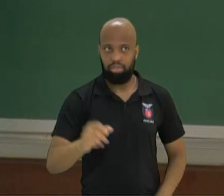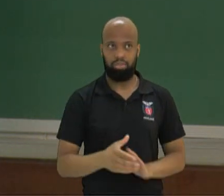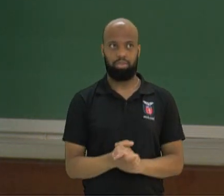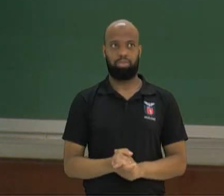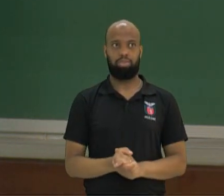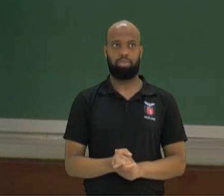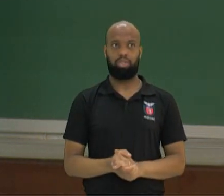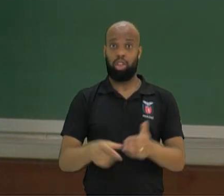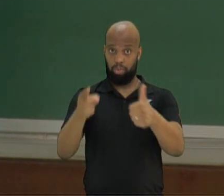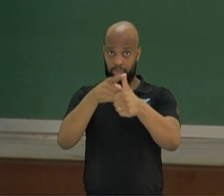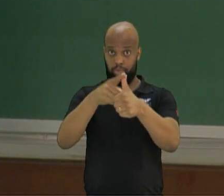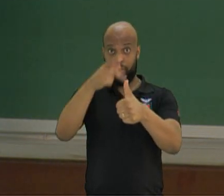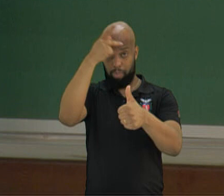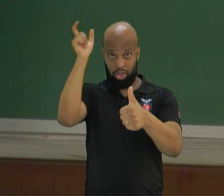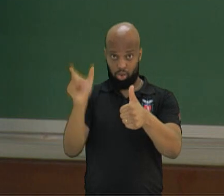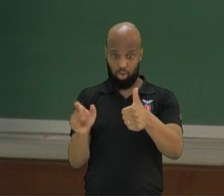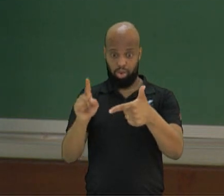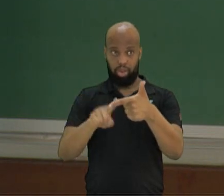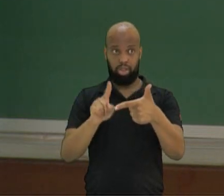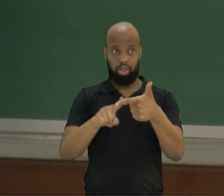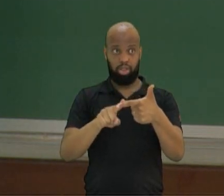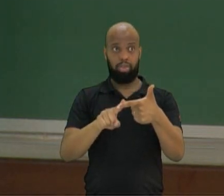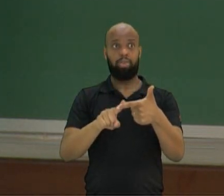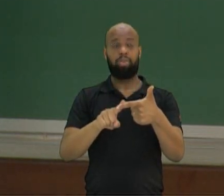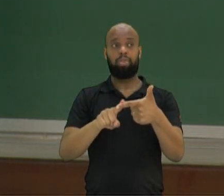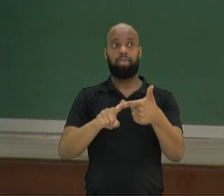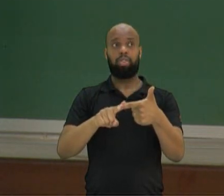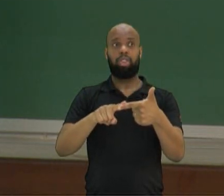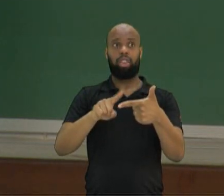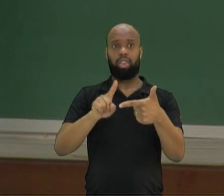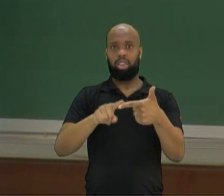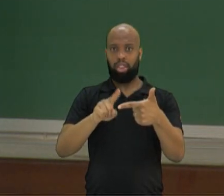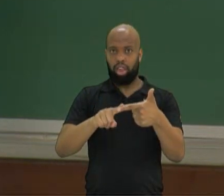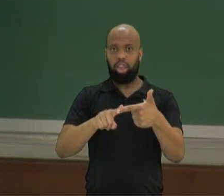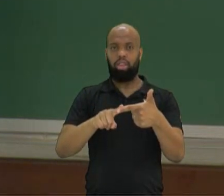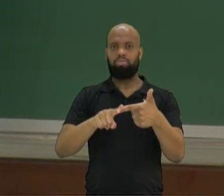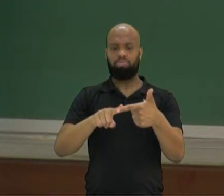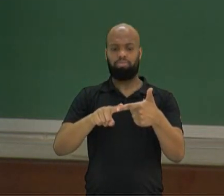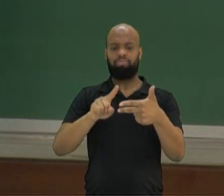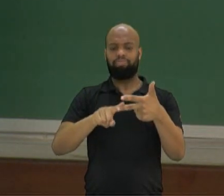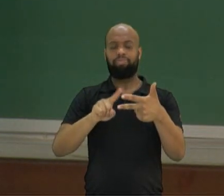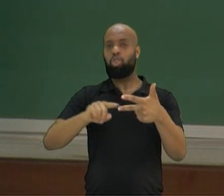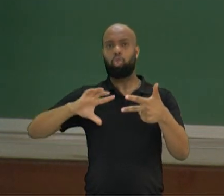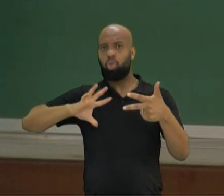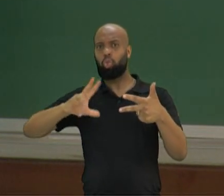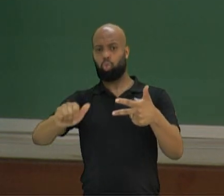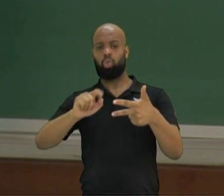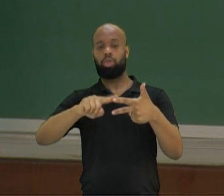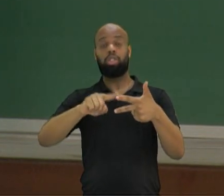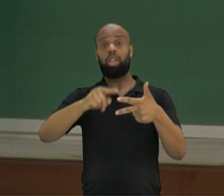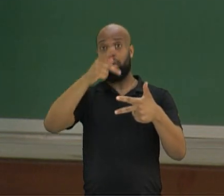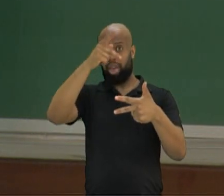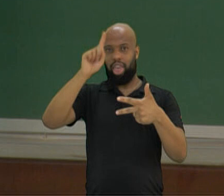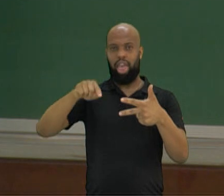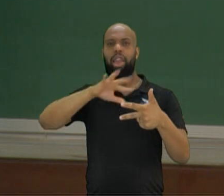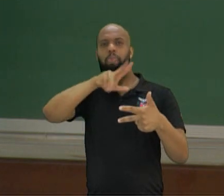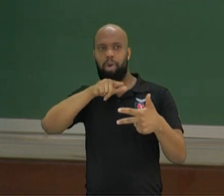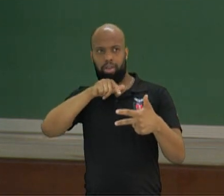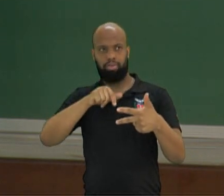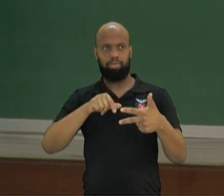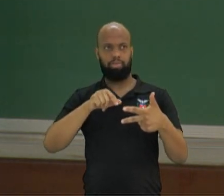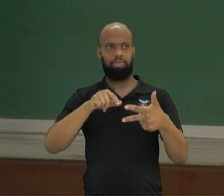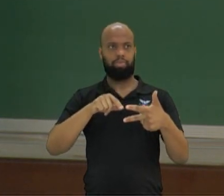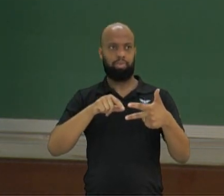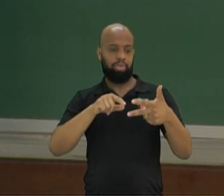referir a objetos ou animais, e o that é utilizado para tudo. Whose significa cujo ou